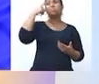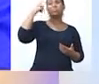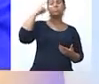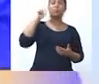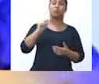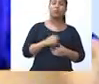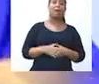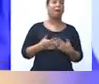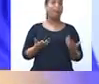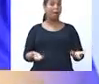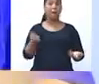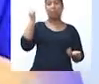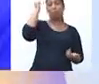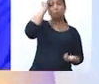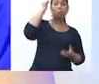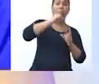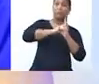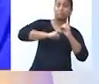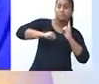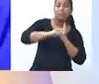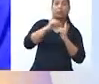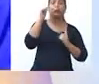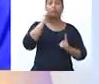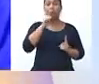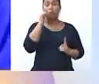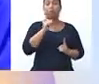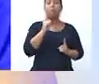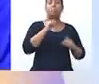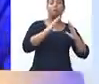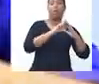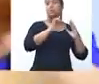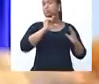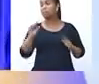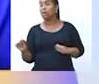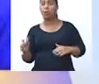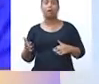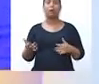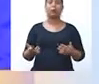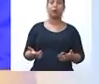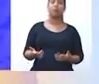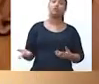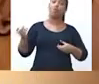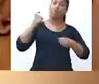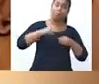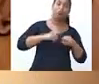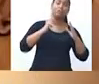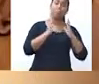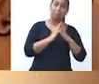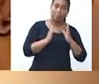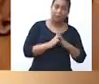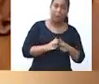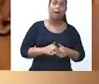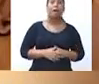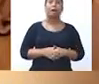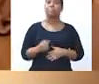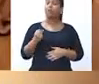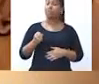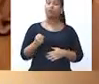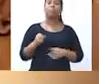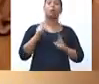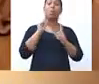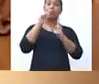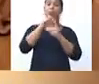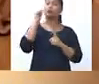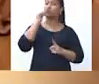que a culpa da sociedade está assim, é das mulheres terem saído de casa, vamos fazer elas voltarem para o lar, reforçar um ideal